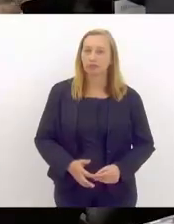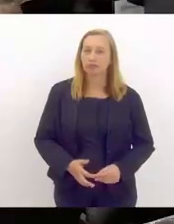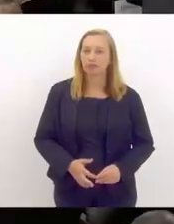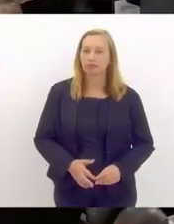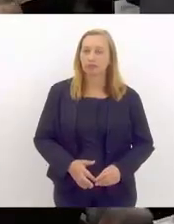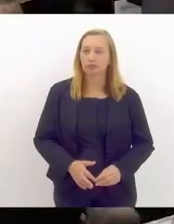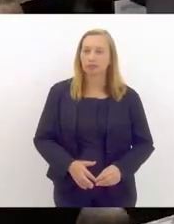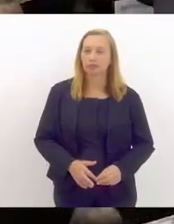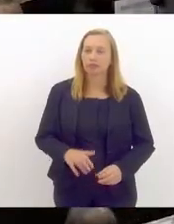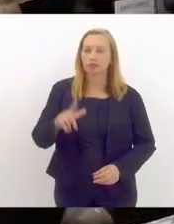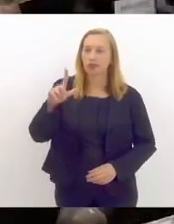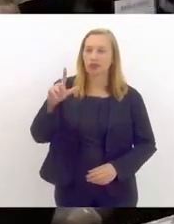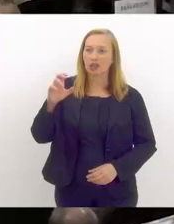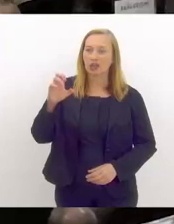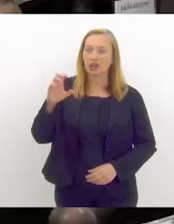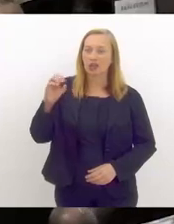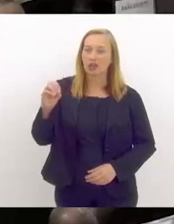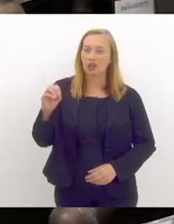Léo Vieira.